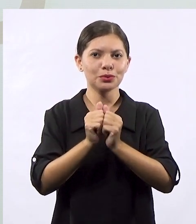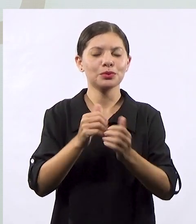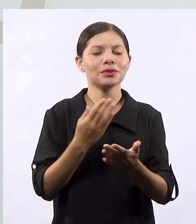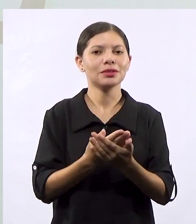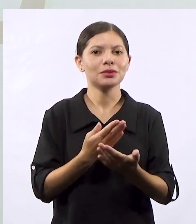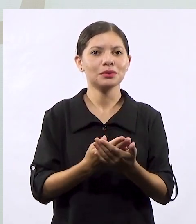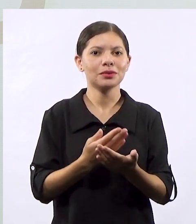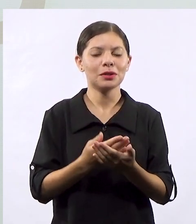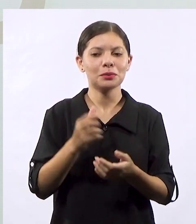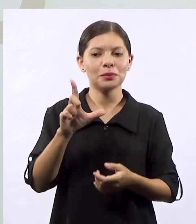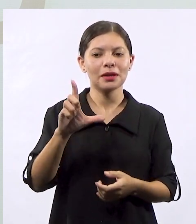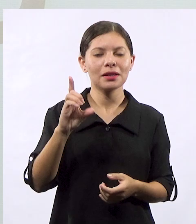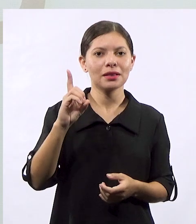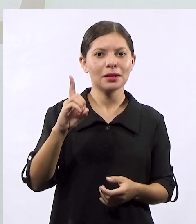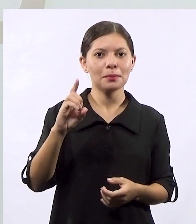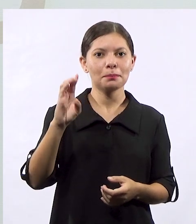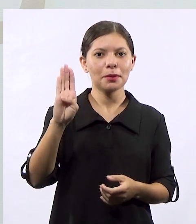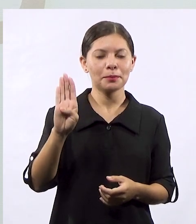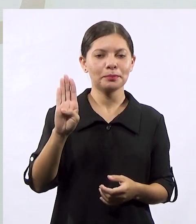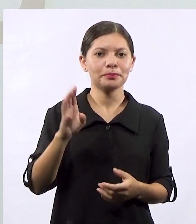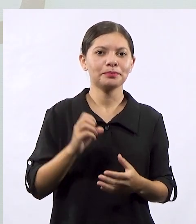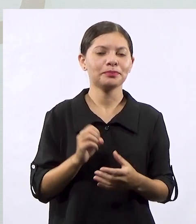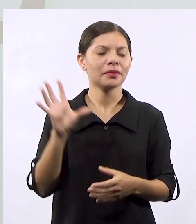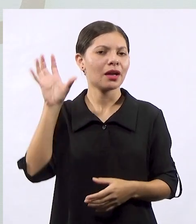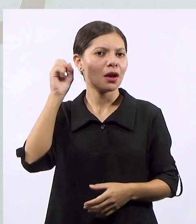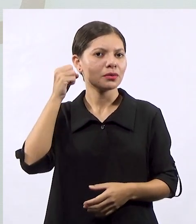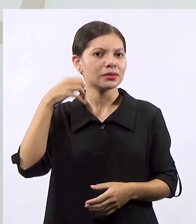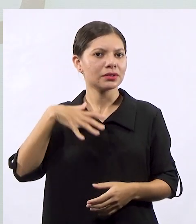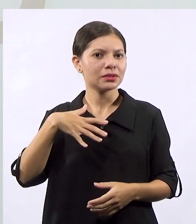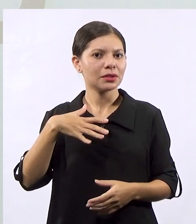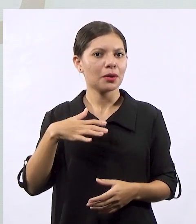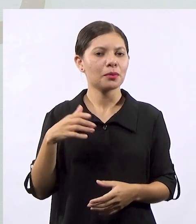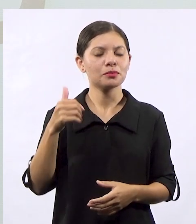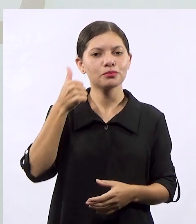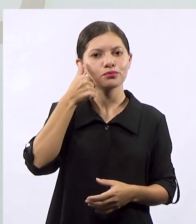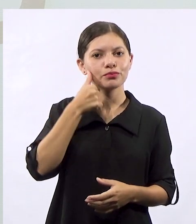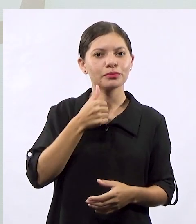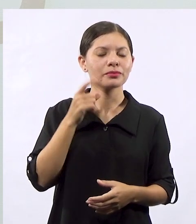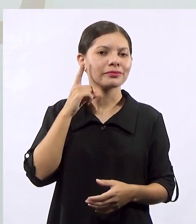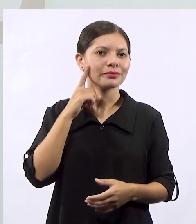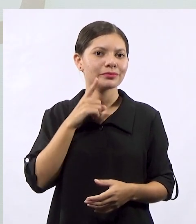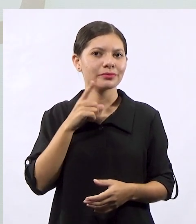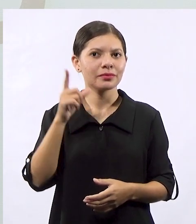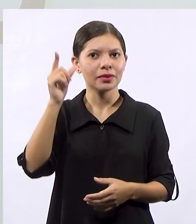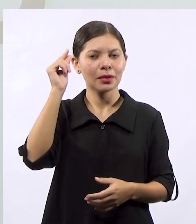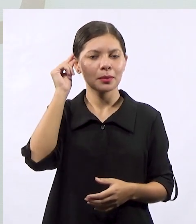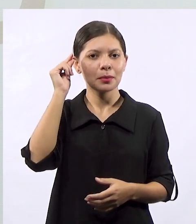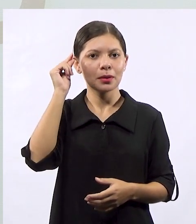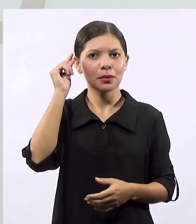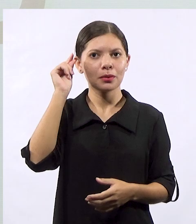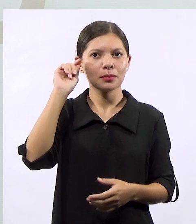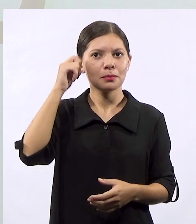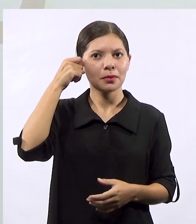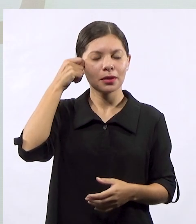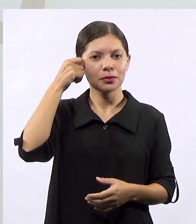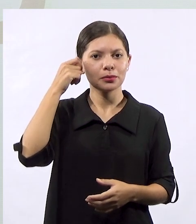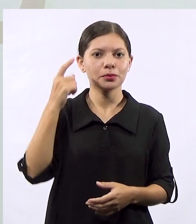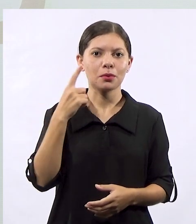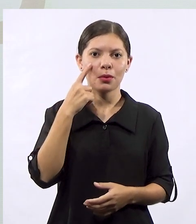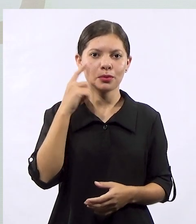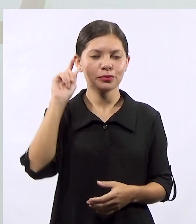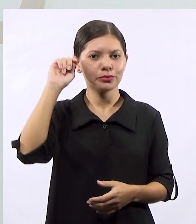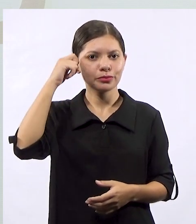neste episódio, LDB. Passarei minha audiodescrição. Eu sou uma mulher parda, de cabelos pretos na altura do